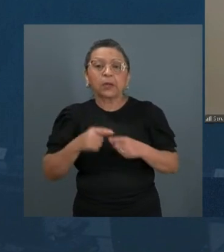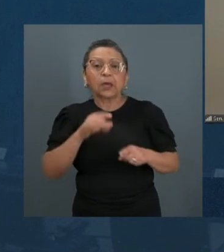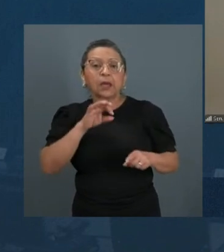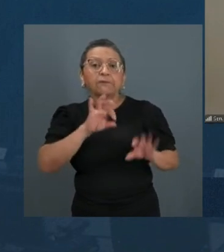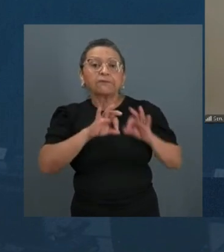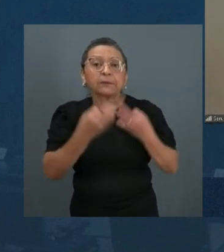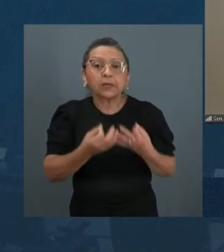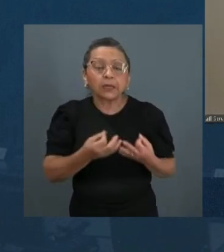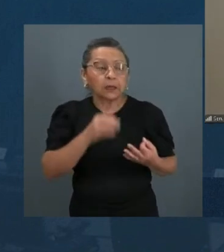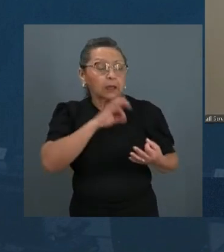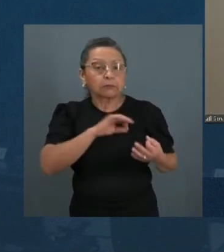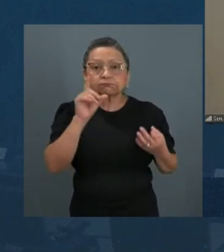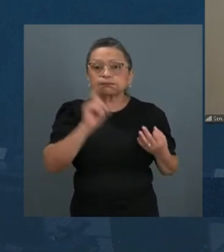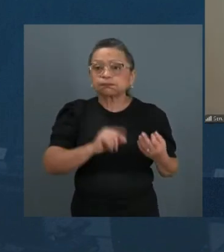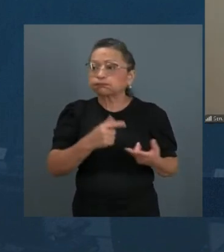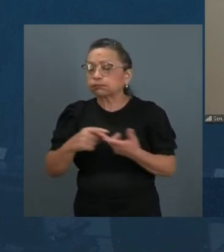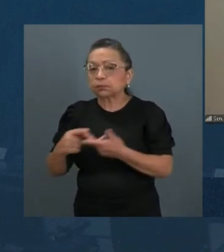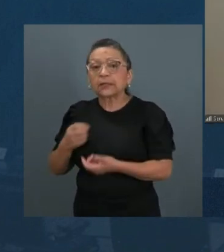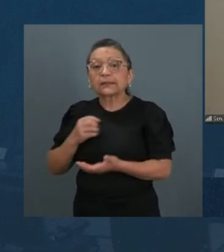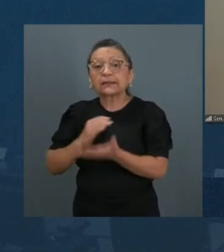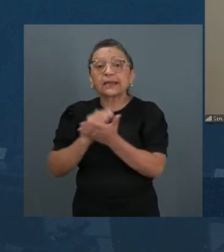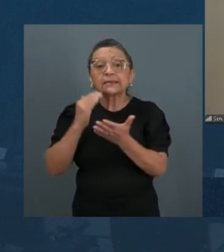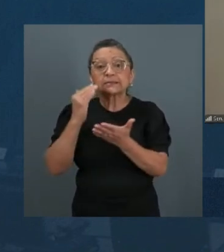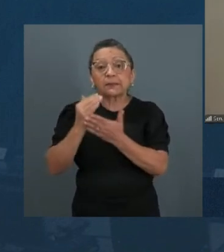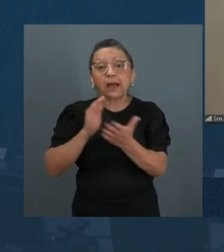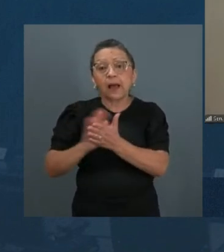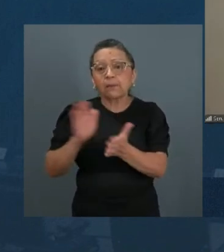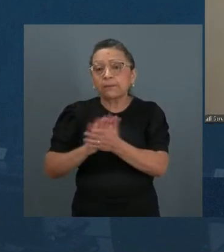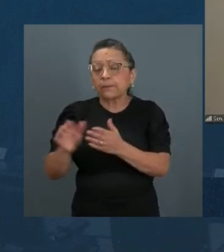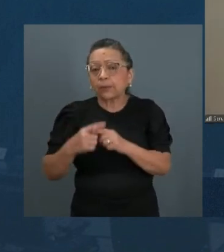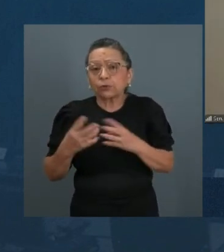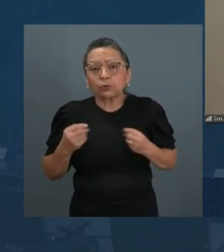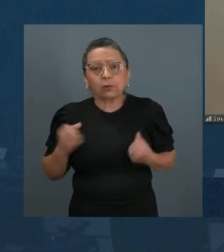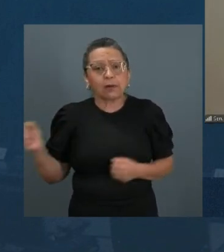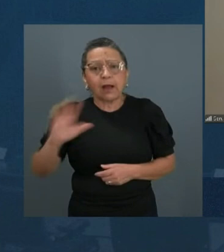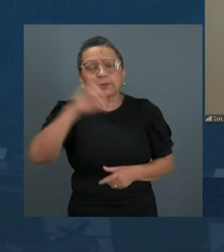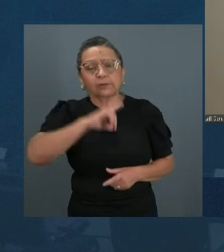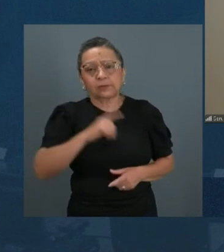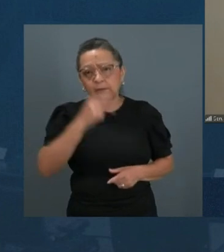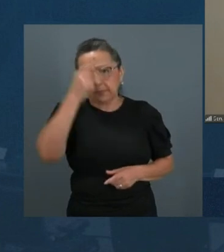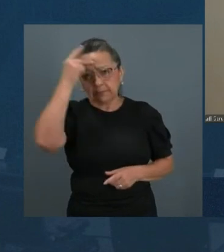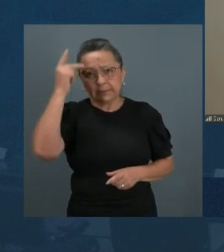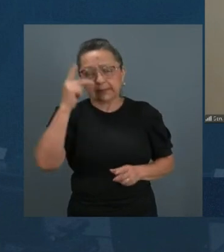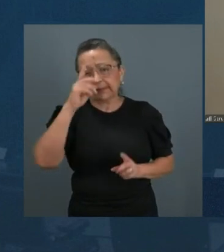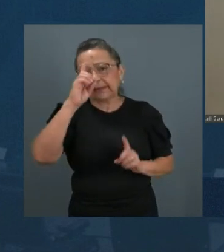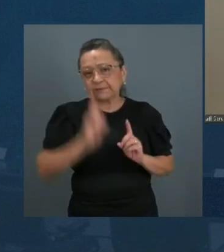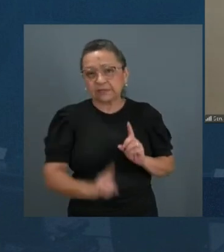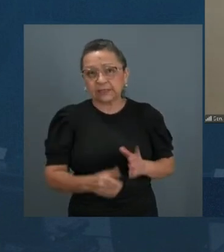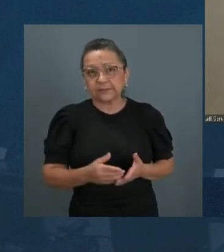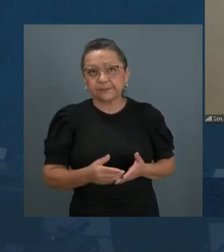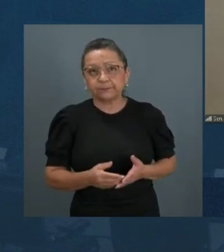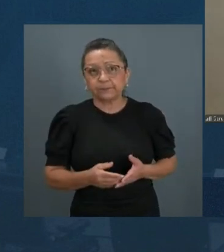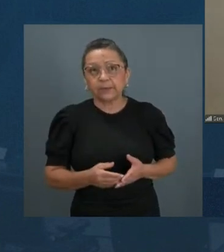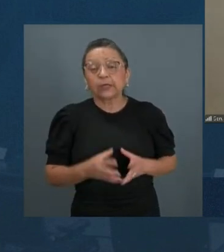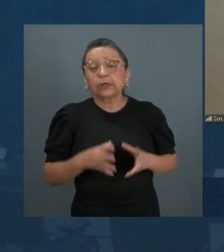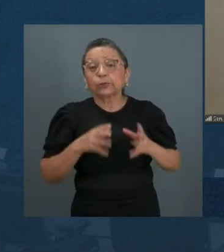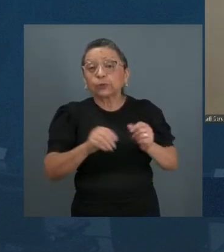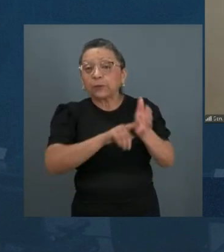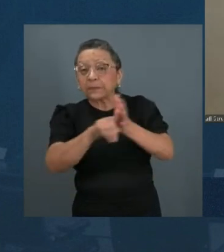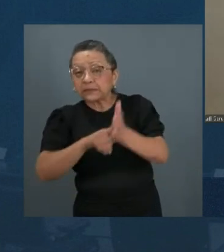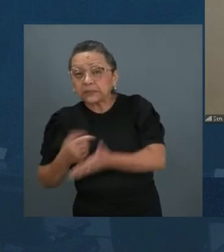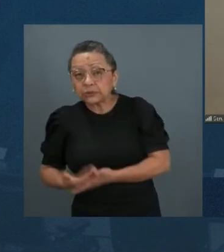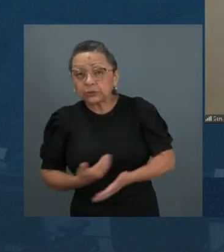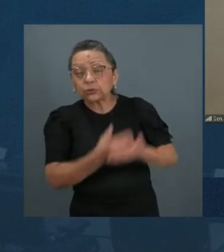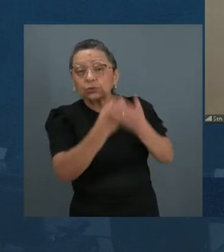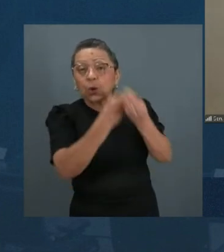família diminui, as despesas aumentam porque é muito caro ter uma deficiência. Estudos da ONU já